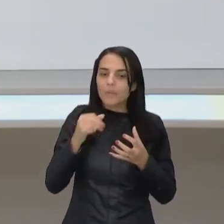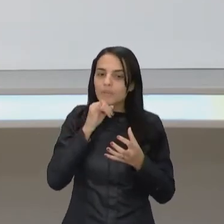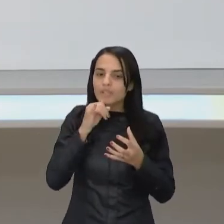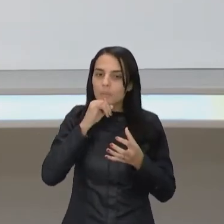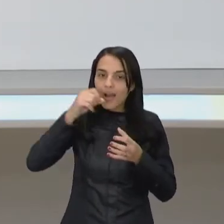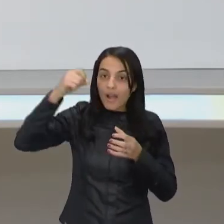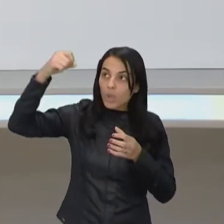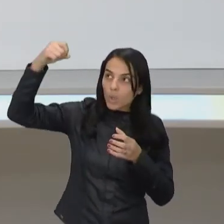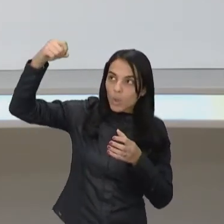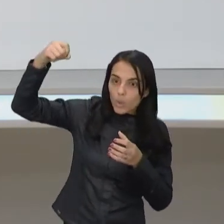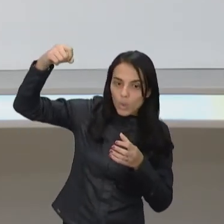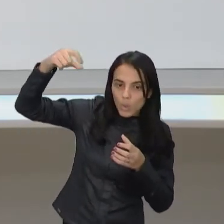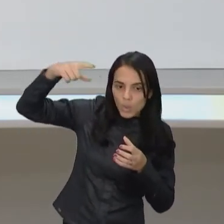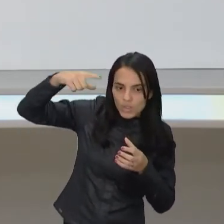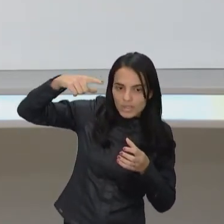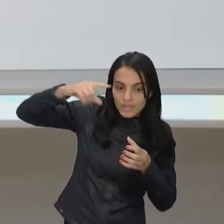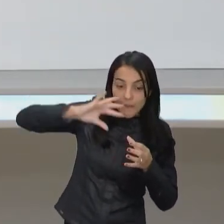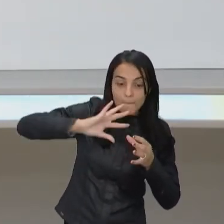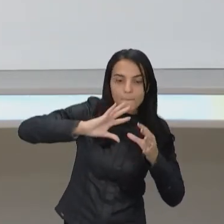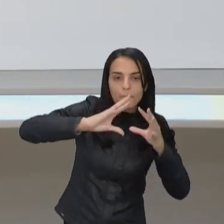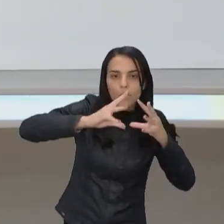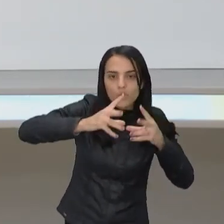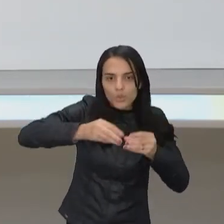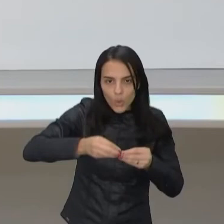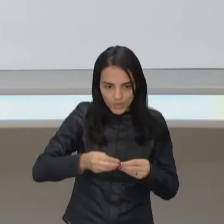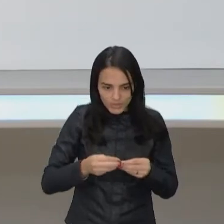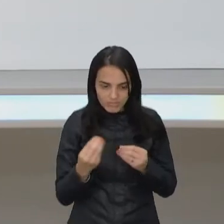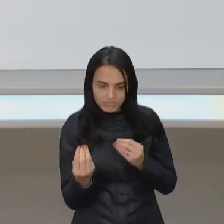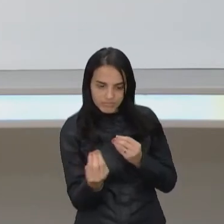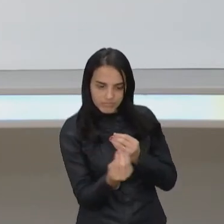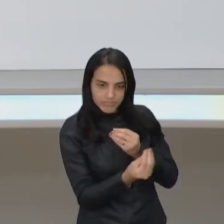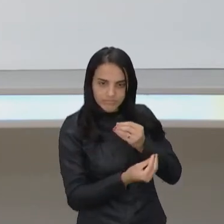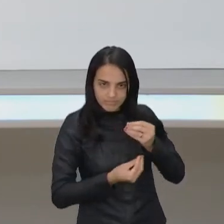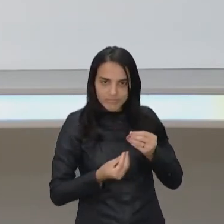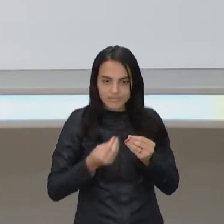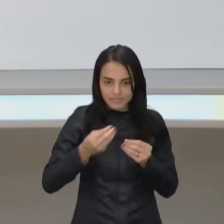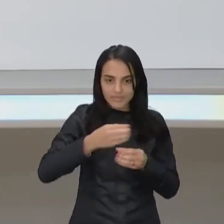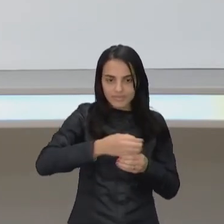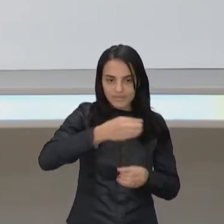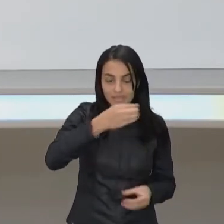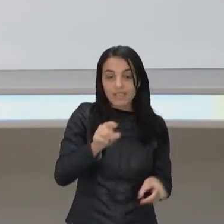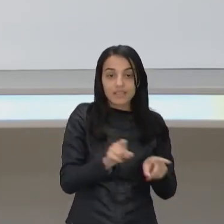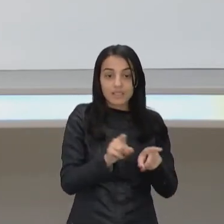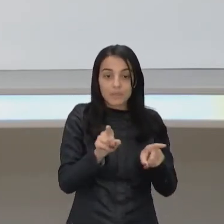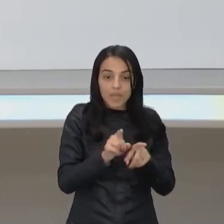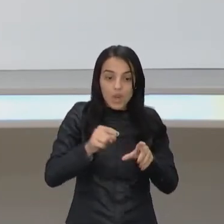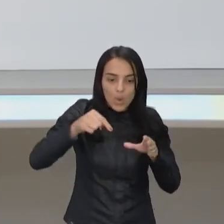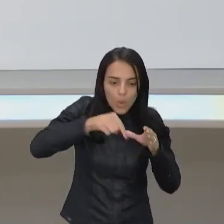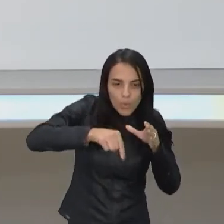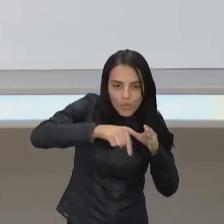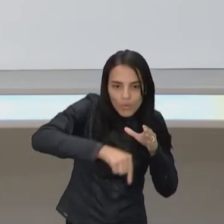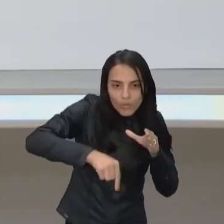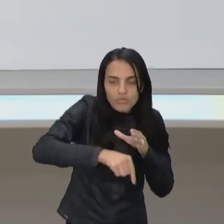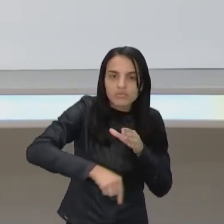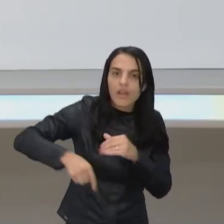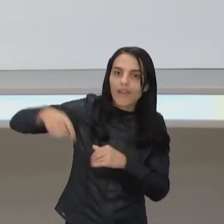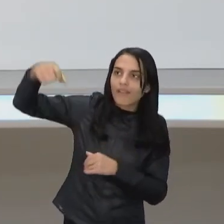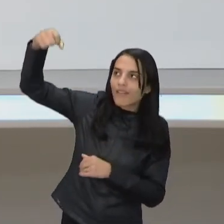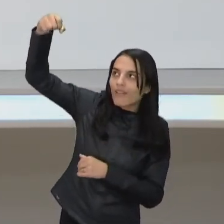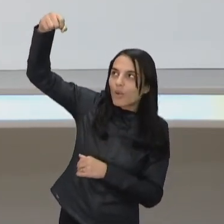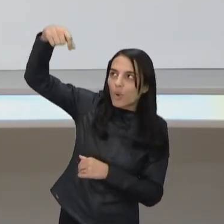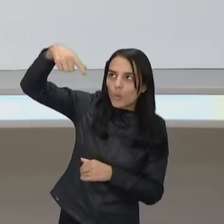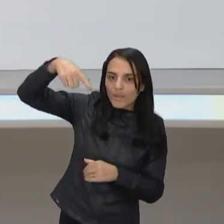a luz por toda a extensão da garrafa e também aqui pelo fundo, para poder iluminar minha casa por